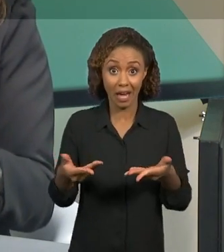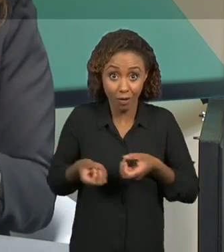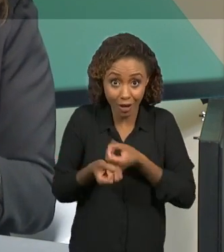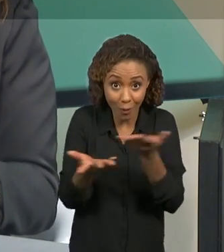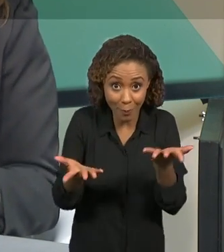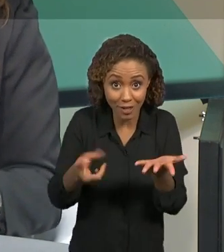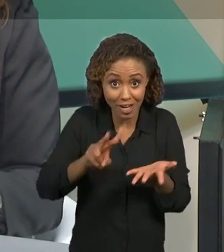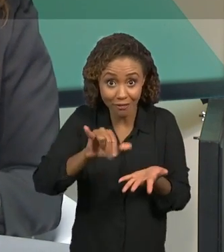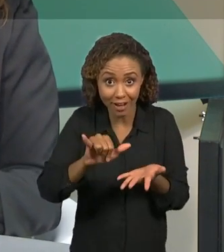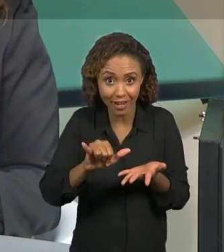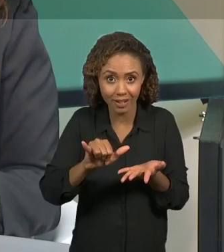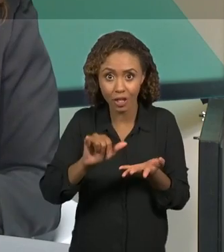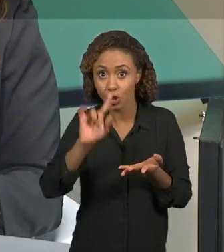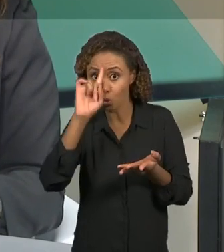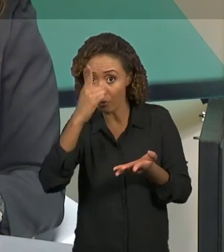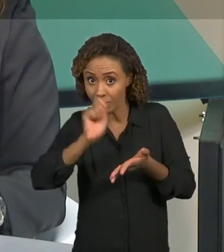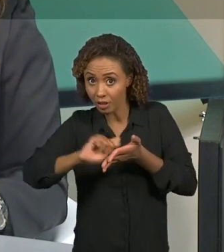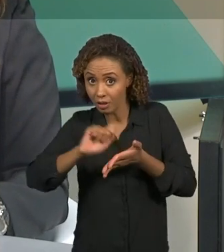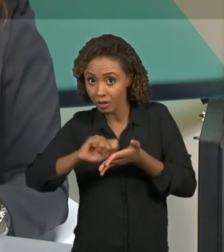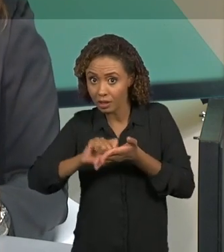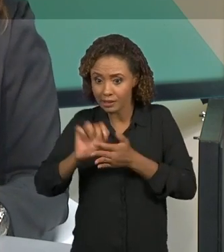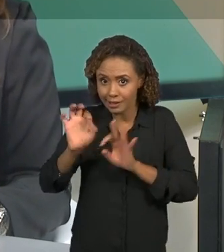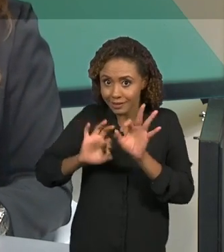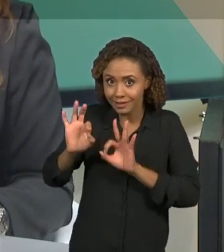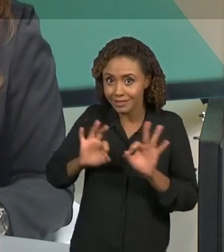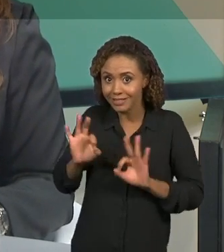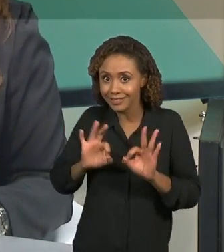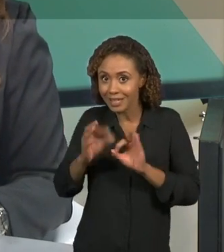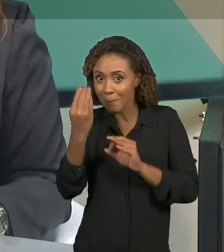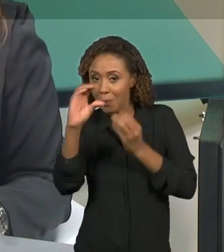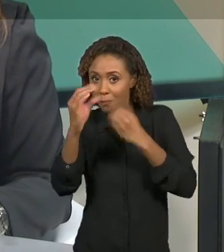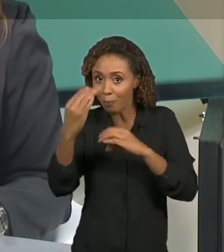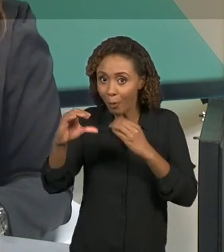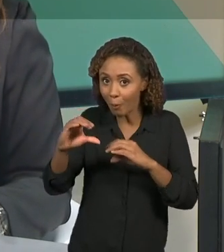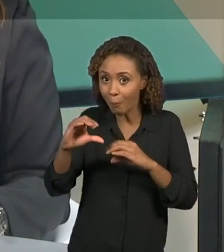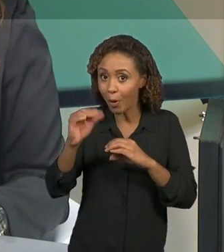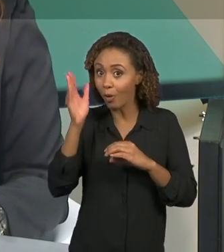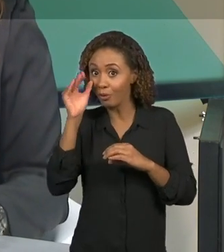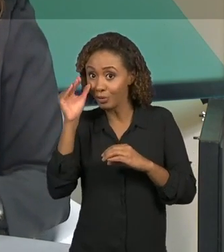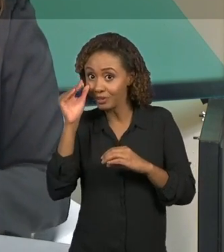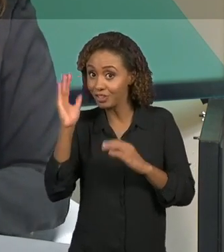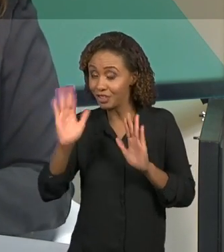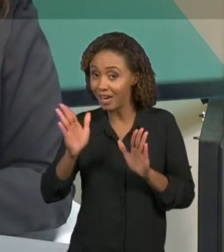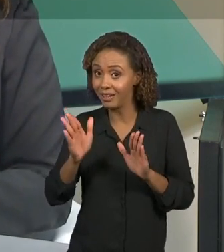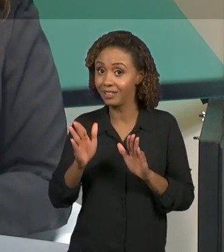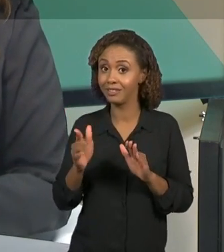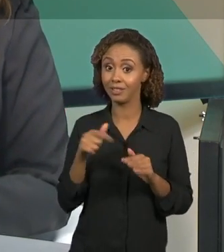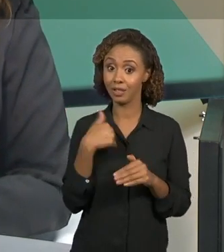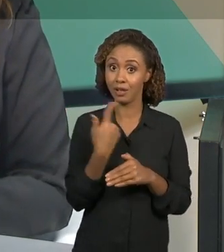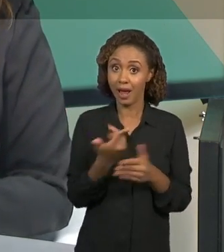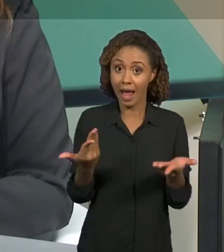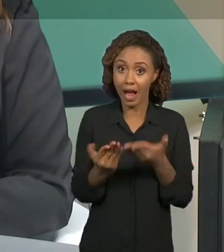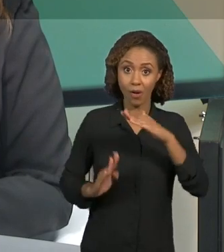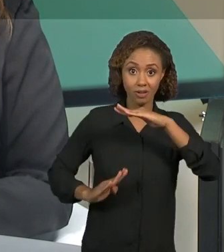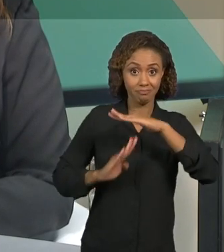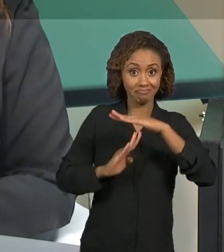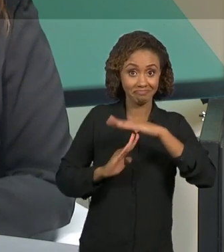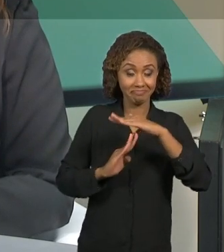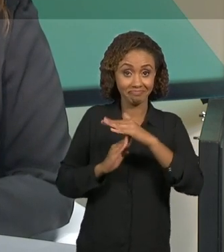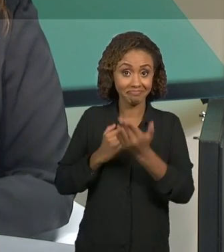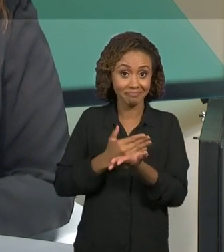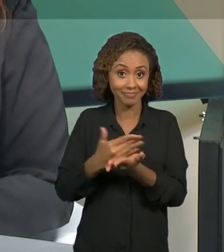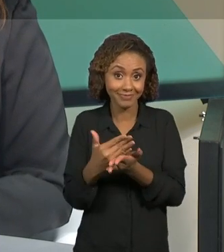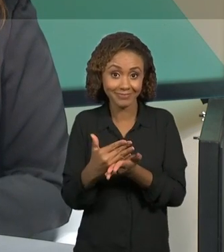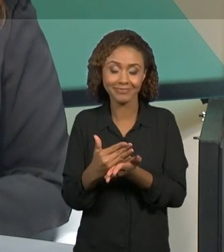compartilhar já notou sua dúvida já notou o que você quer saber porque assim e vamos entrar para o nosso intervalo